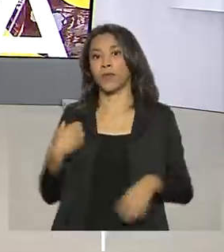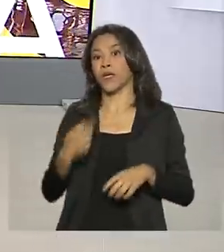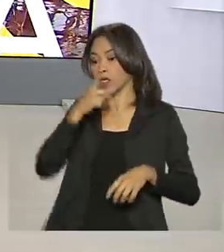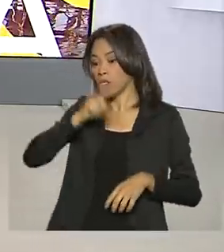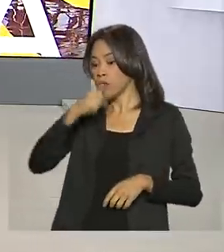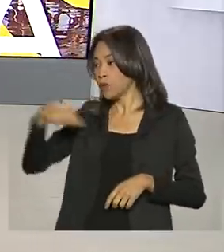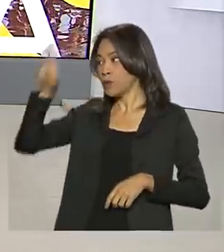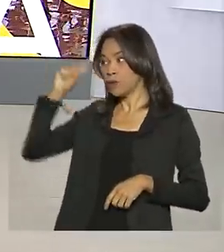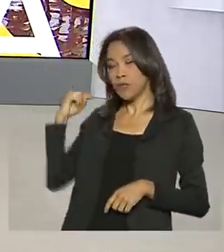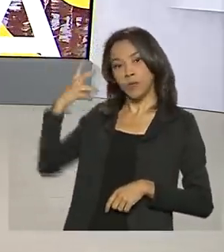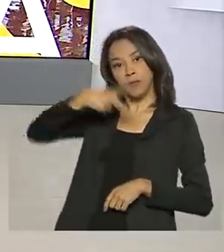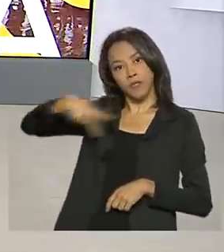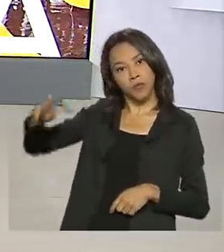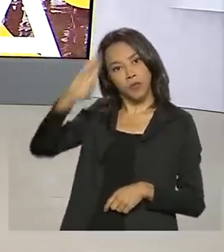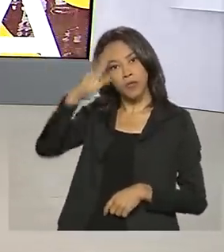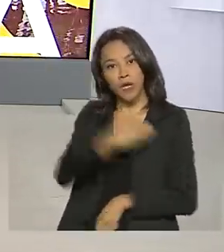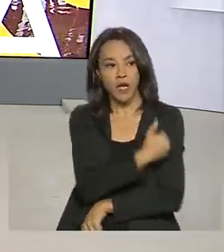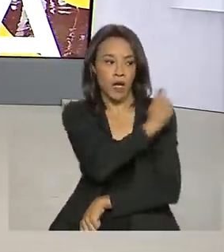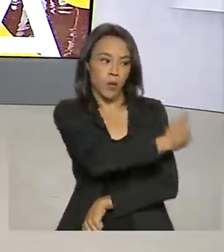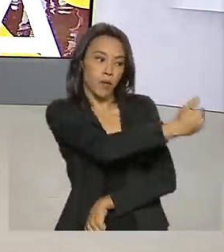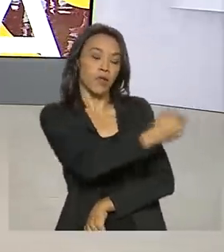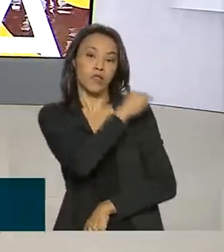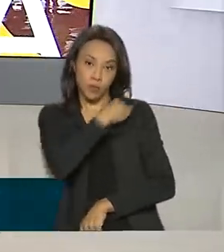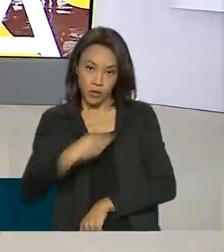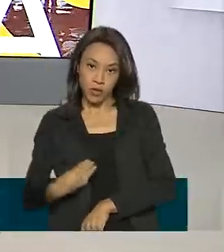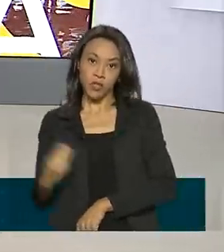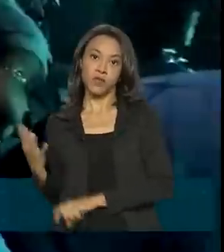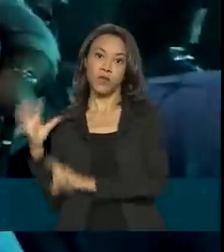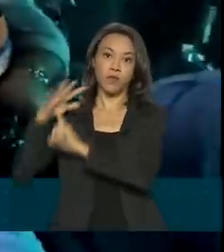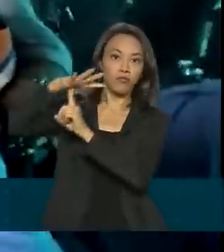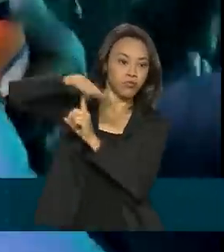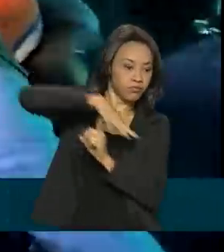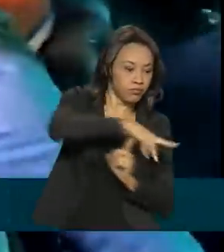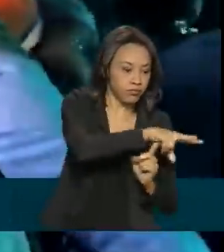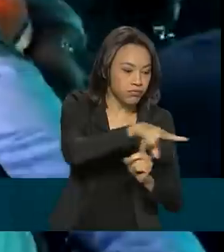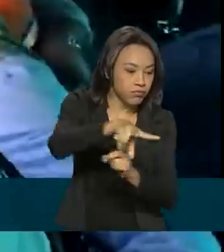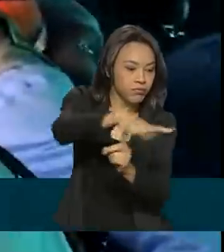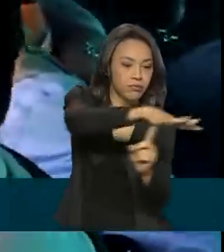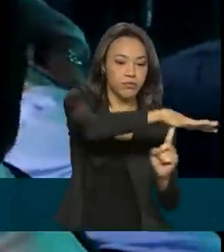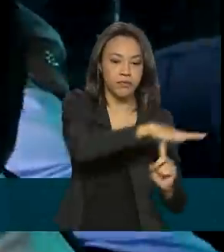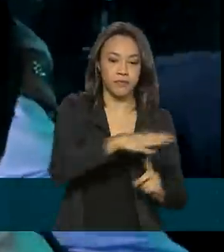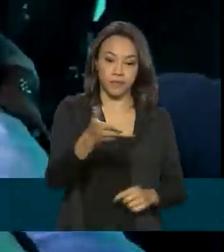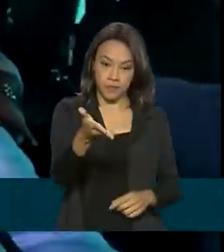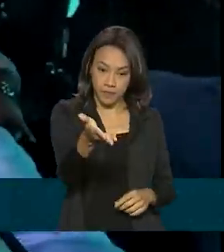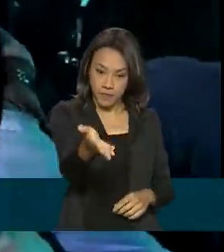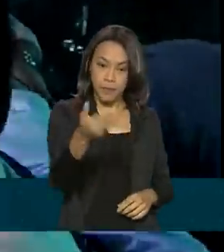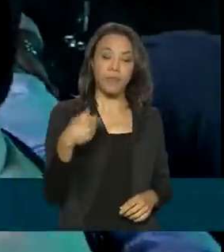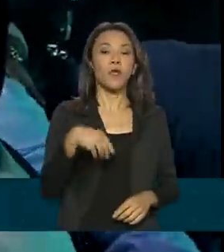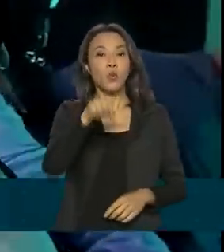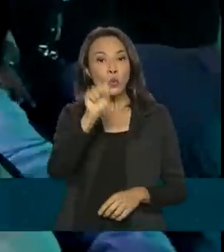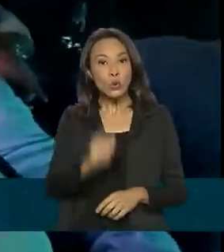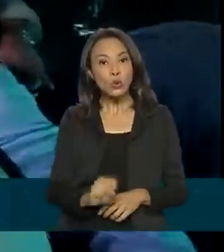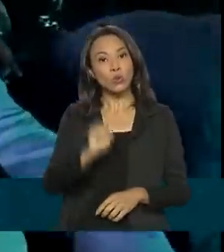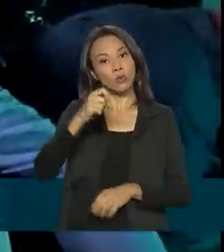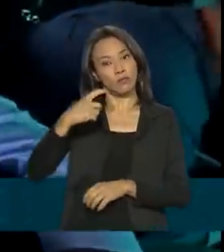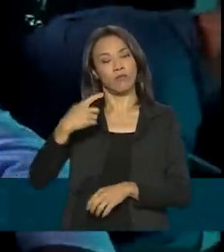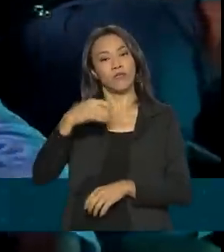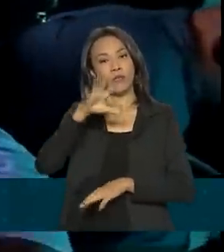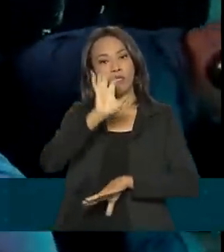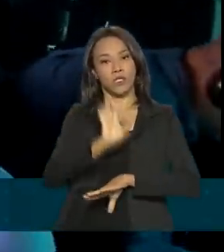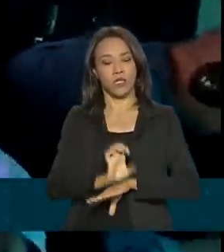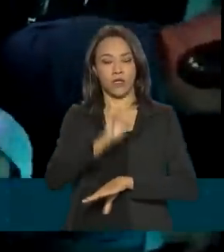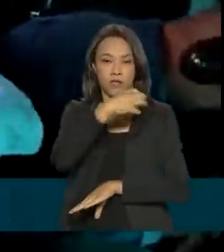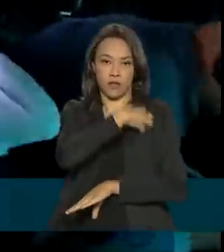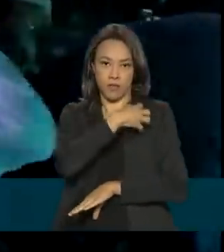de ministros, sobrevoou as áreas afetadas. No sobrevoo que fez as cidades do sul da Bahia atingidas por